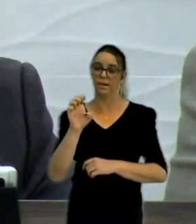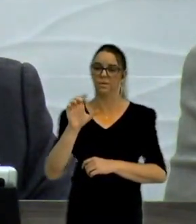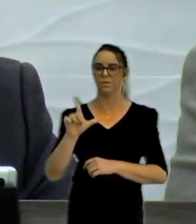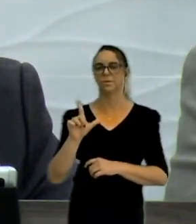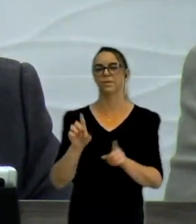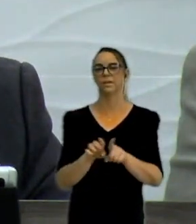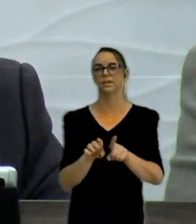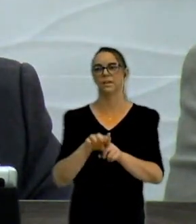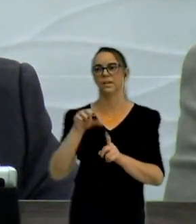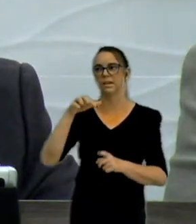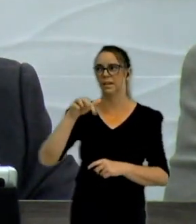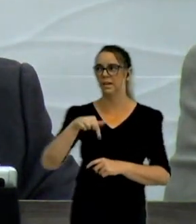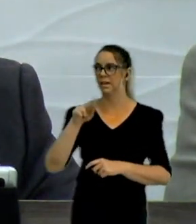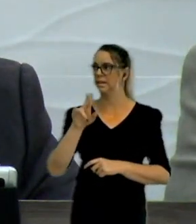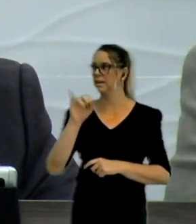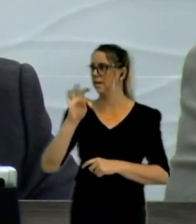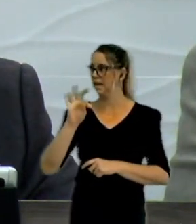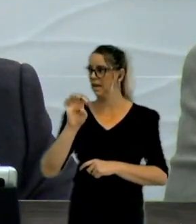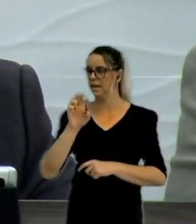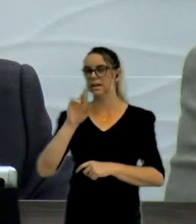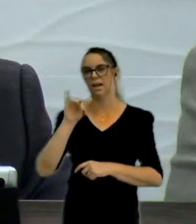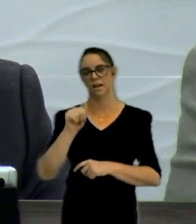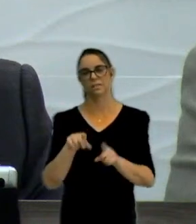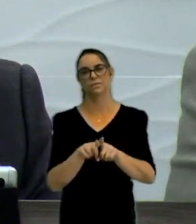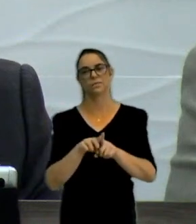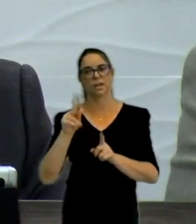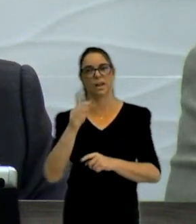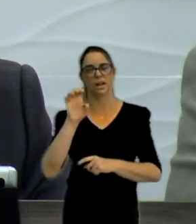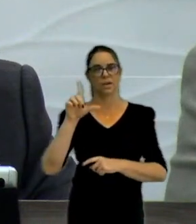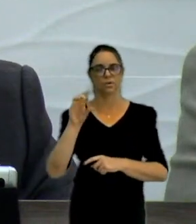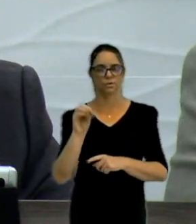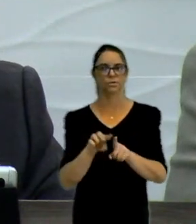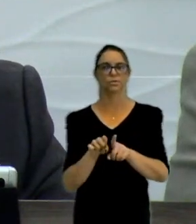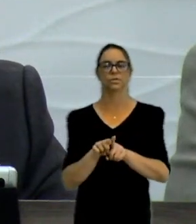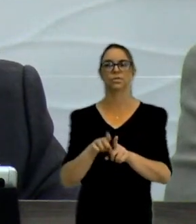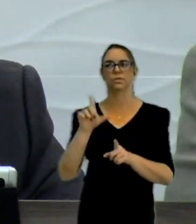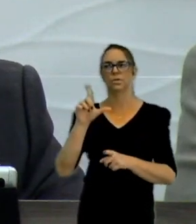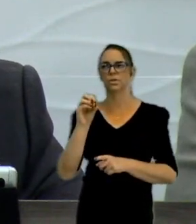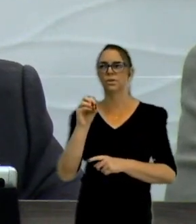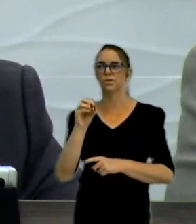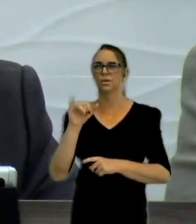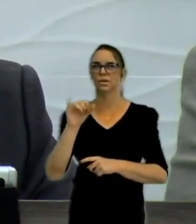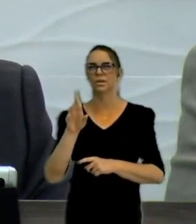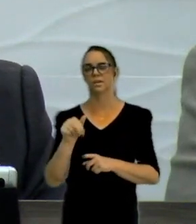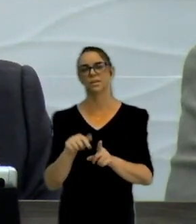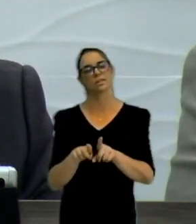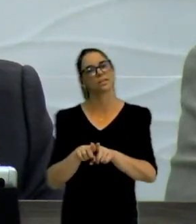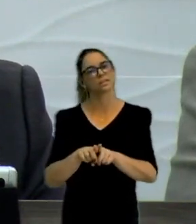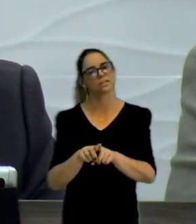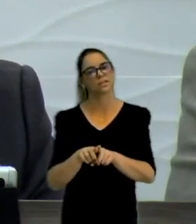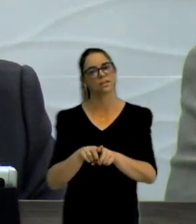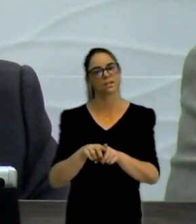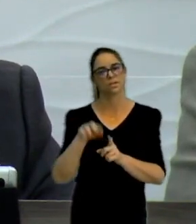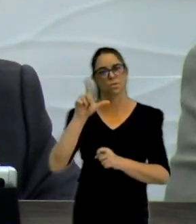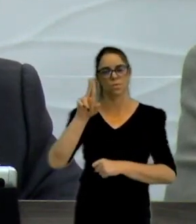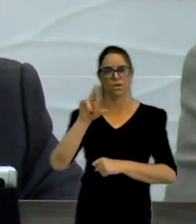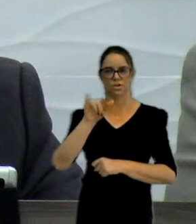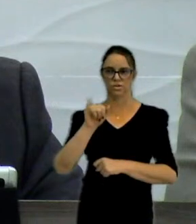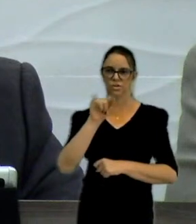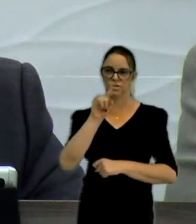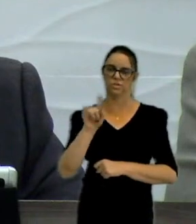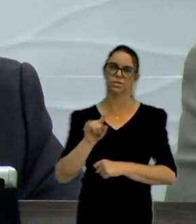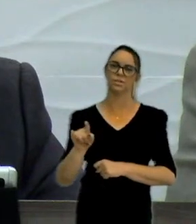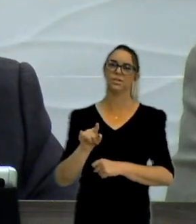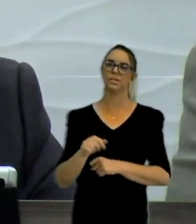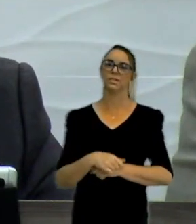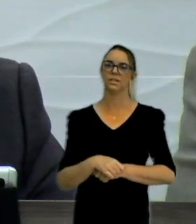Quitéria Cândido, Hélio Carvalho, Luia Jacé, Luiz Ricardo Almeida, operador lá